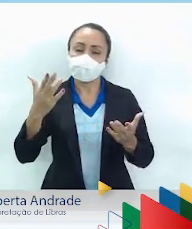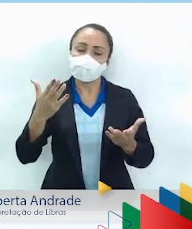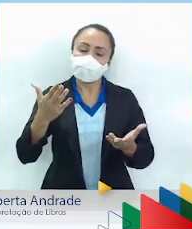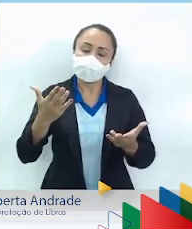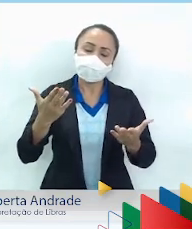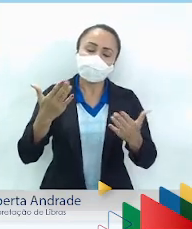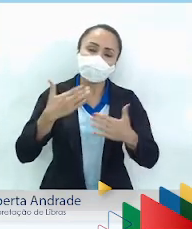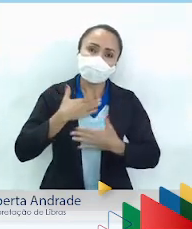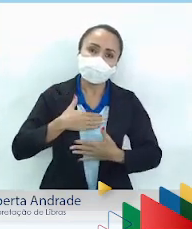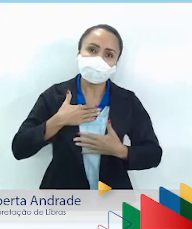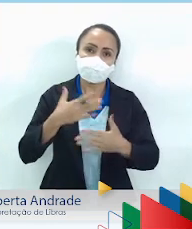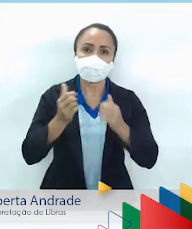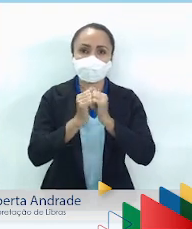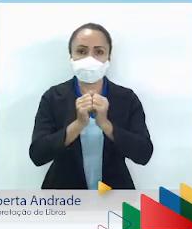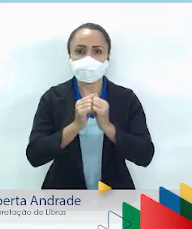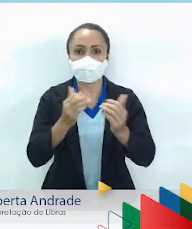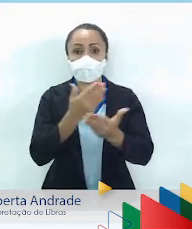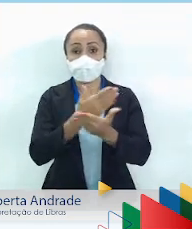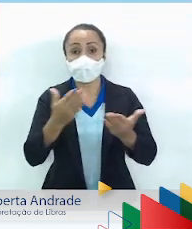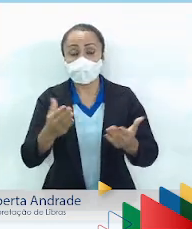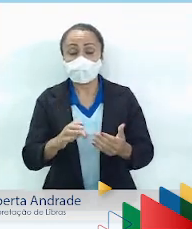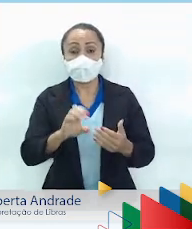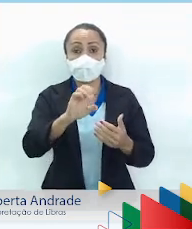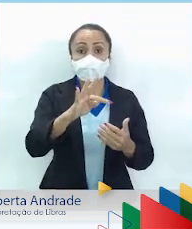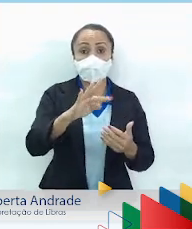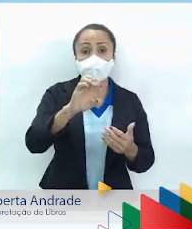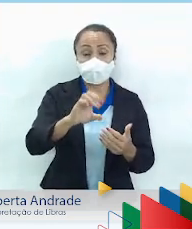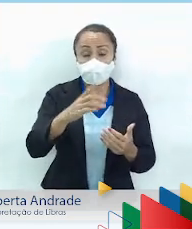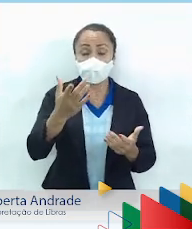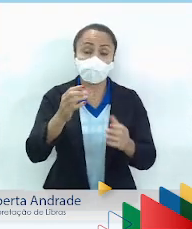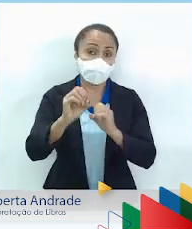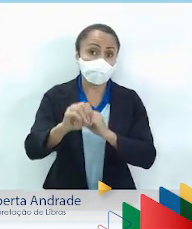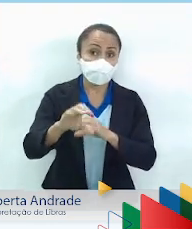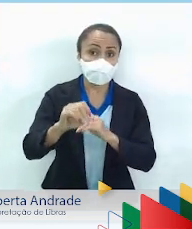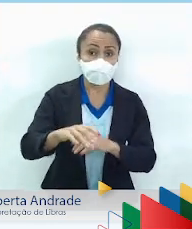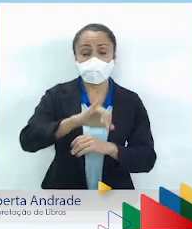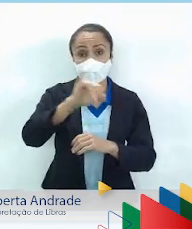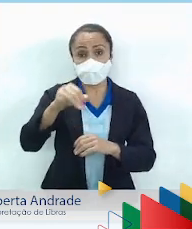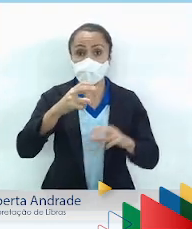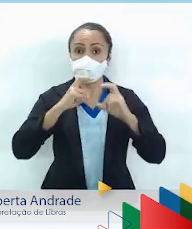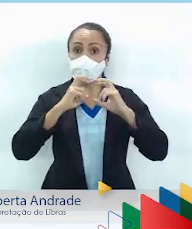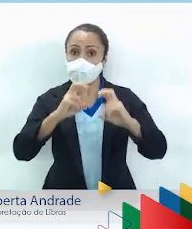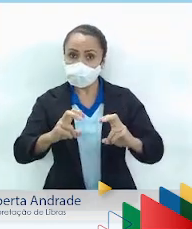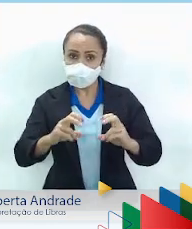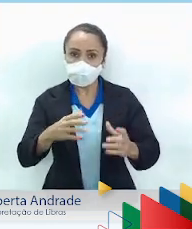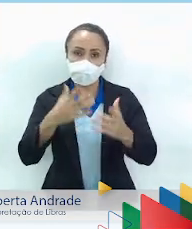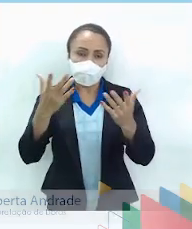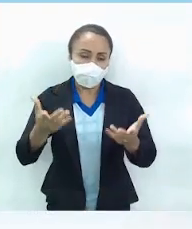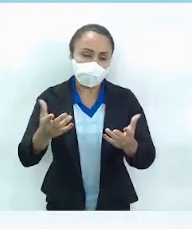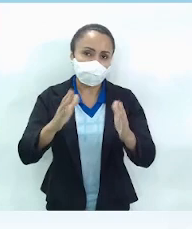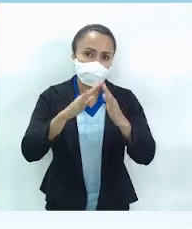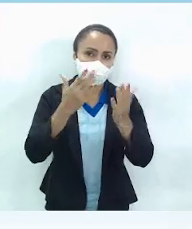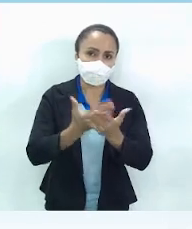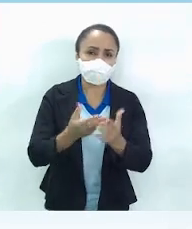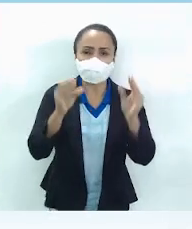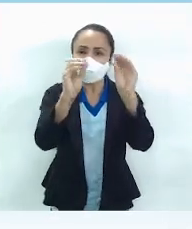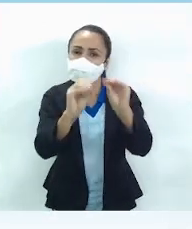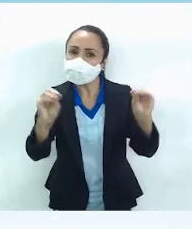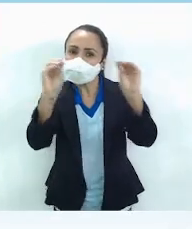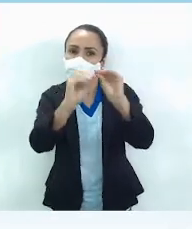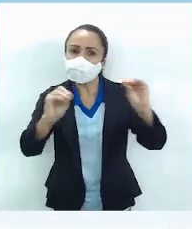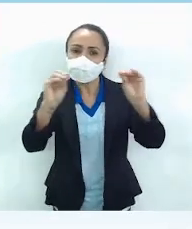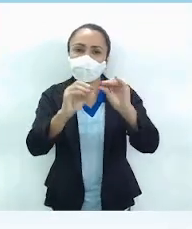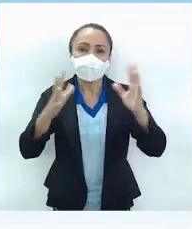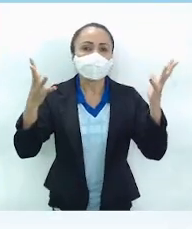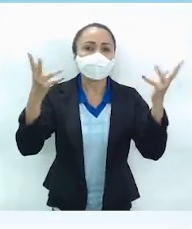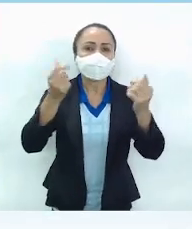da escola ETE Advogado José David Gil Rodrigues, em Jaboatão dos Guararapes, aquela escola fantástica. Um beijo grande para